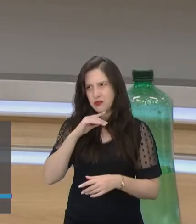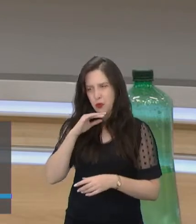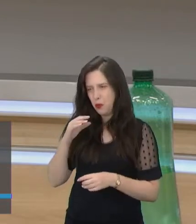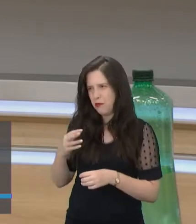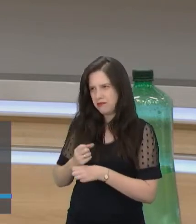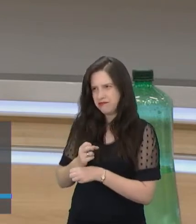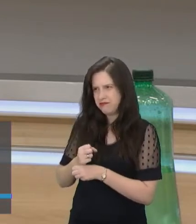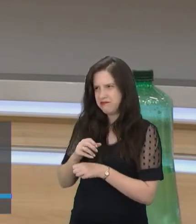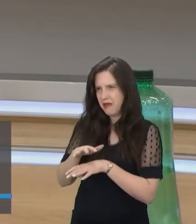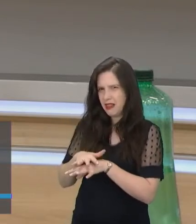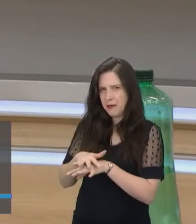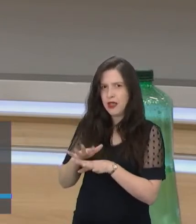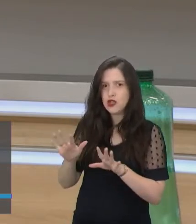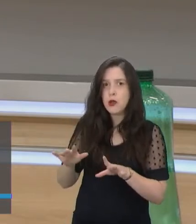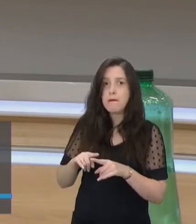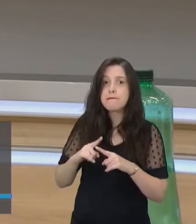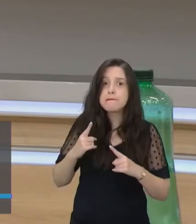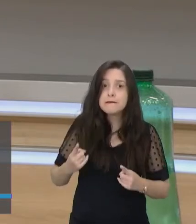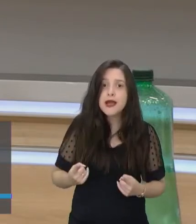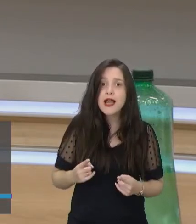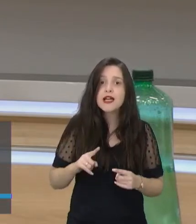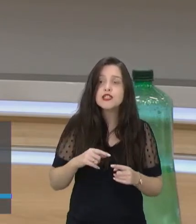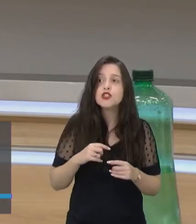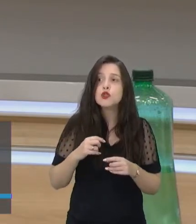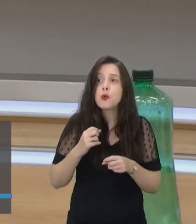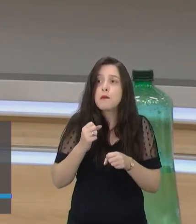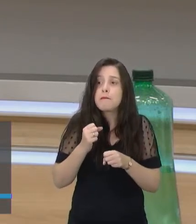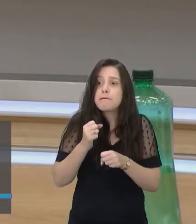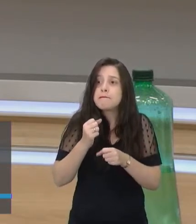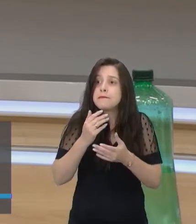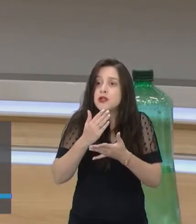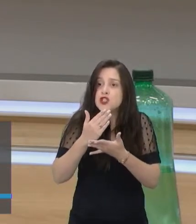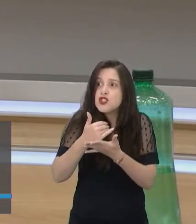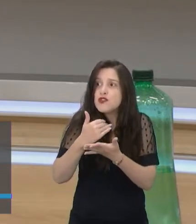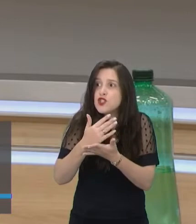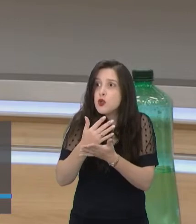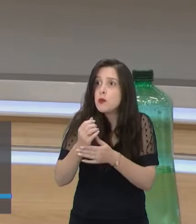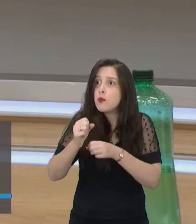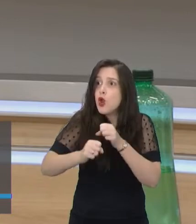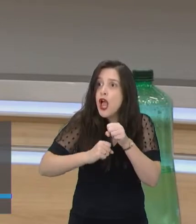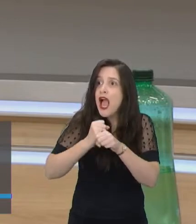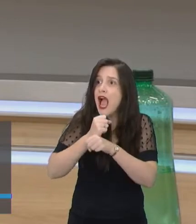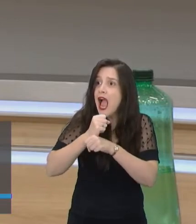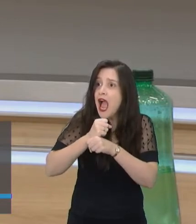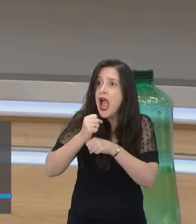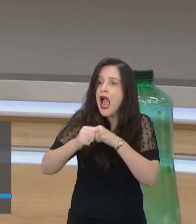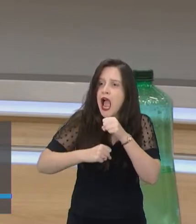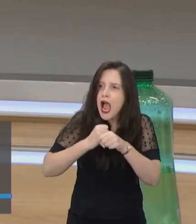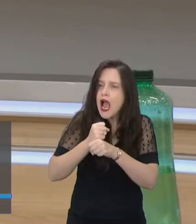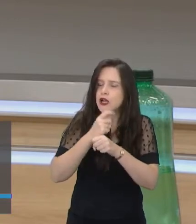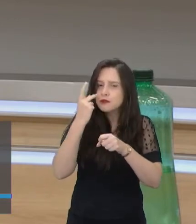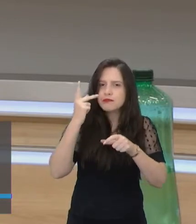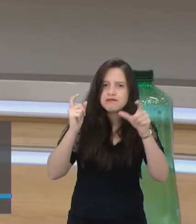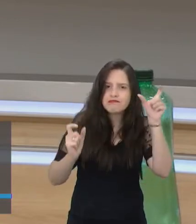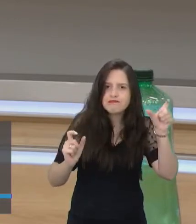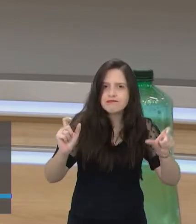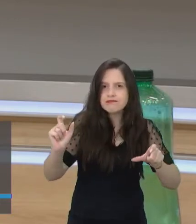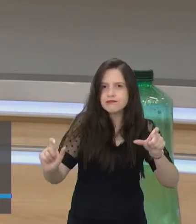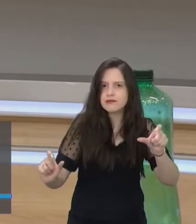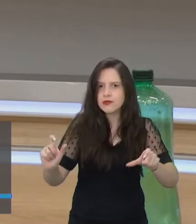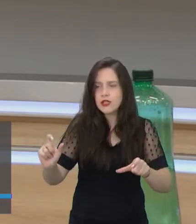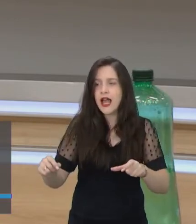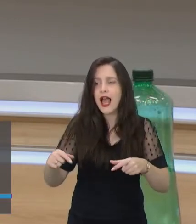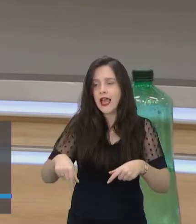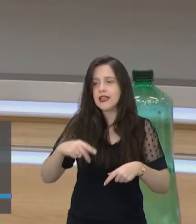380, 400 quilos de lixo por ano, por pessoa. E quando a gente analisa que são 12 milhões de pessoas, isso pensando só na cidade de